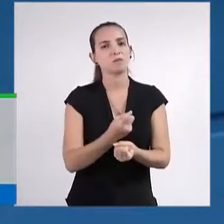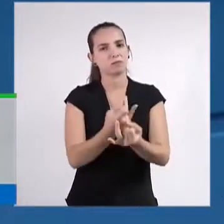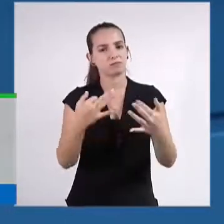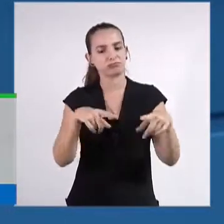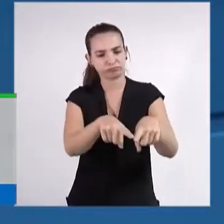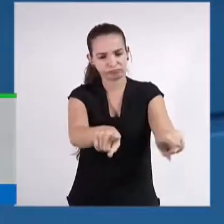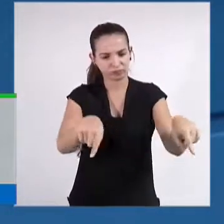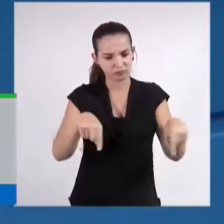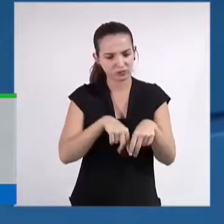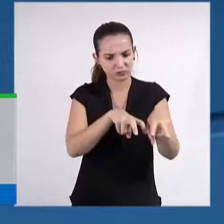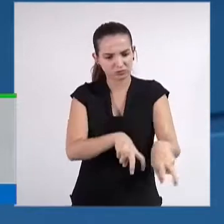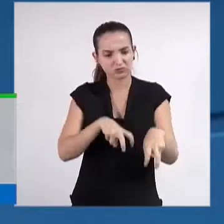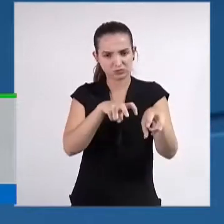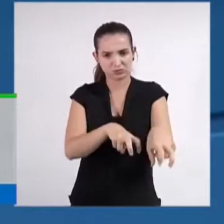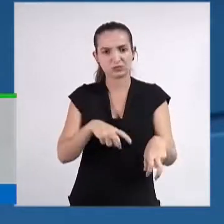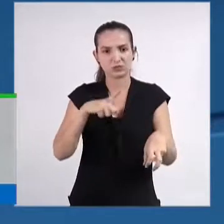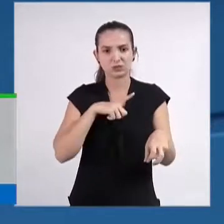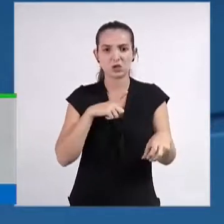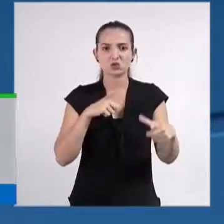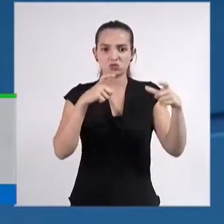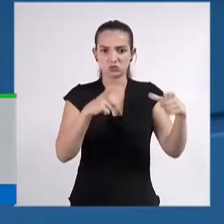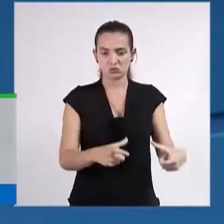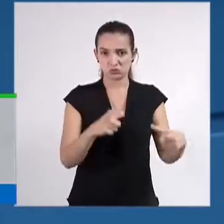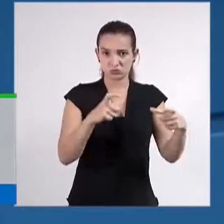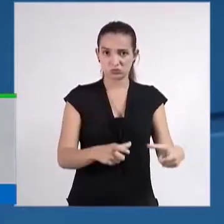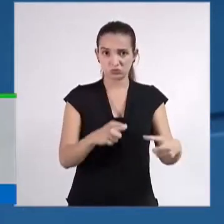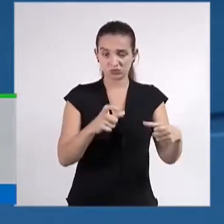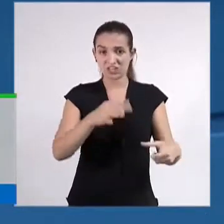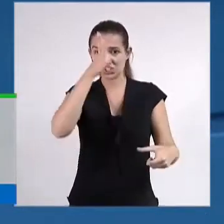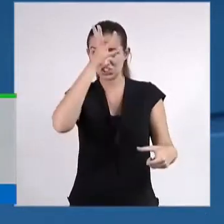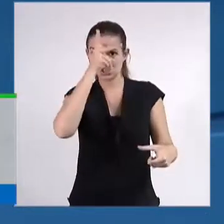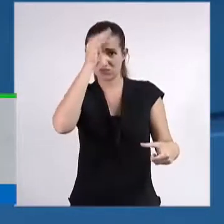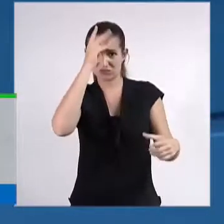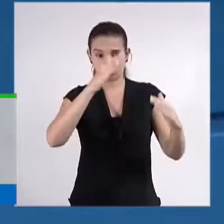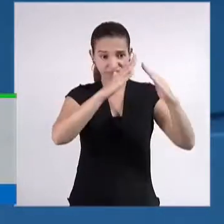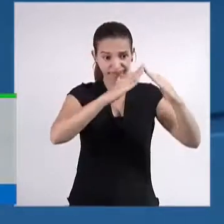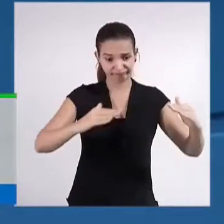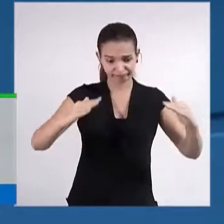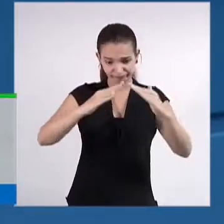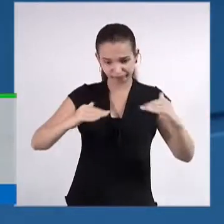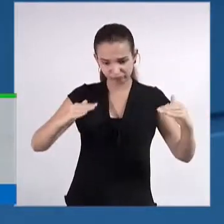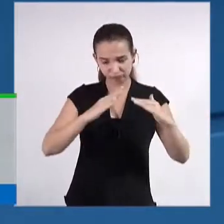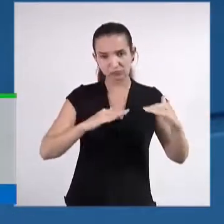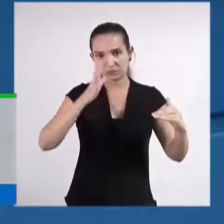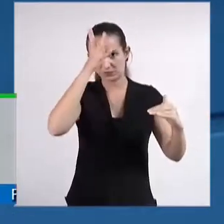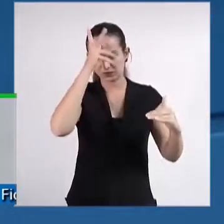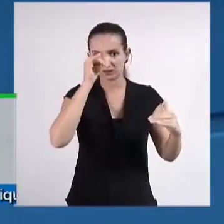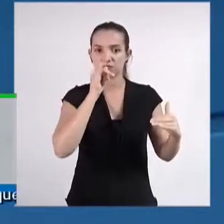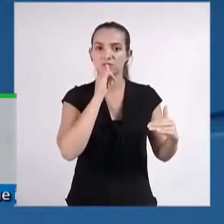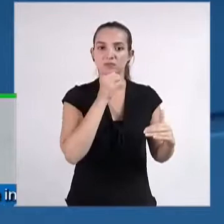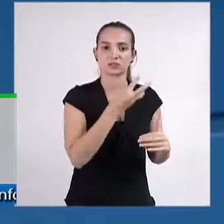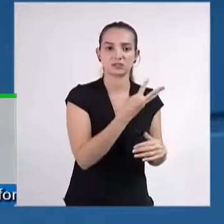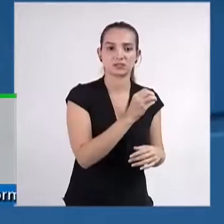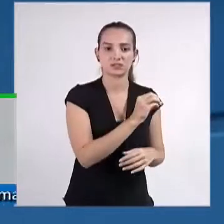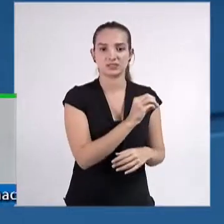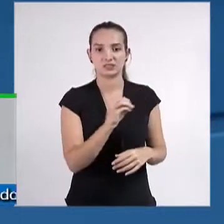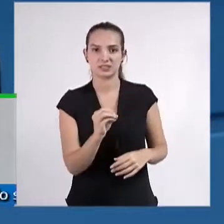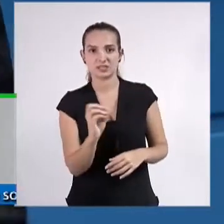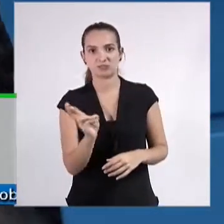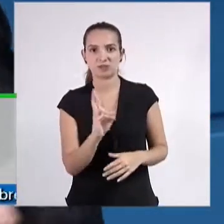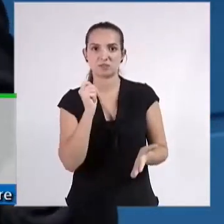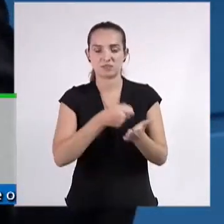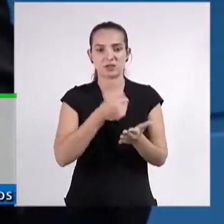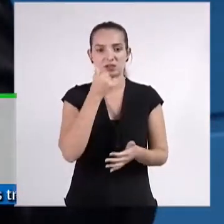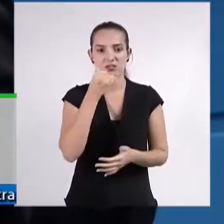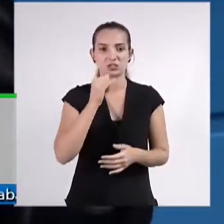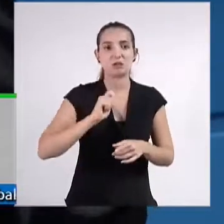fazendeiros, sitiantes, têm aviário. Aí, num aviário que era 300, 500 reais, foi para R$2.000 a